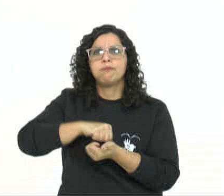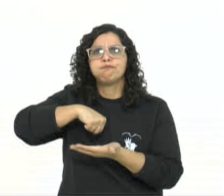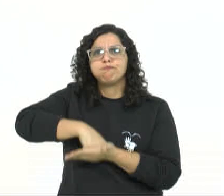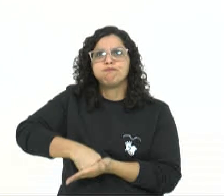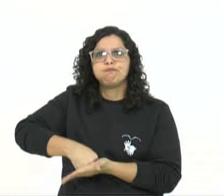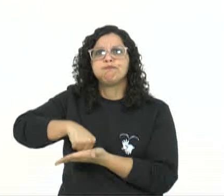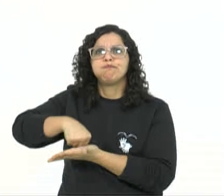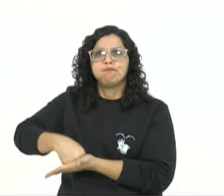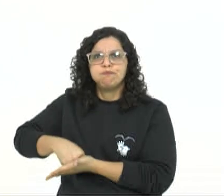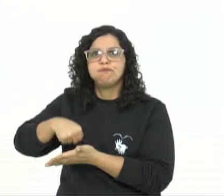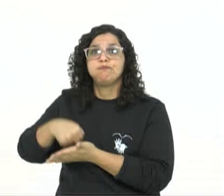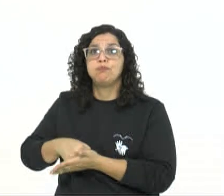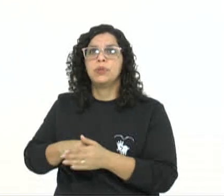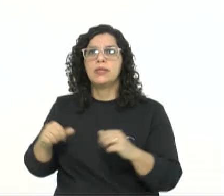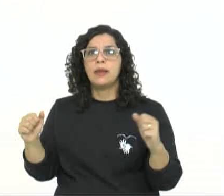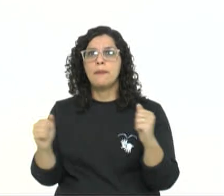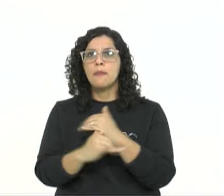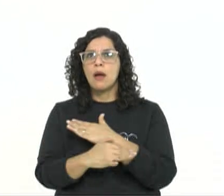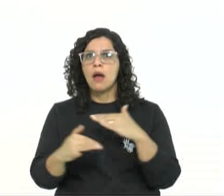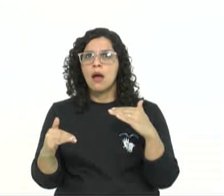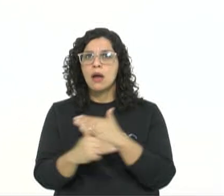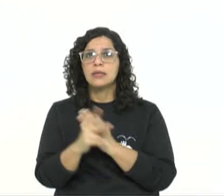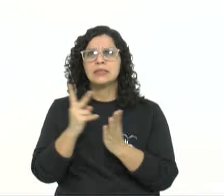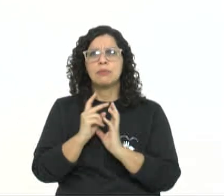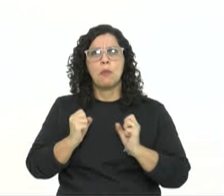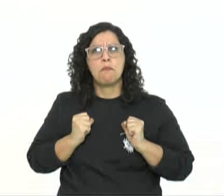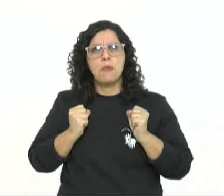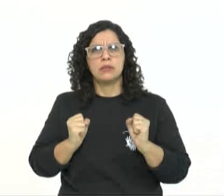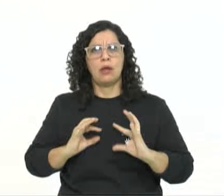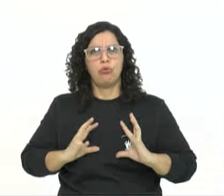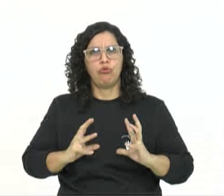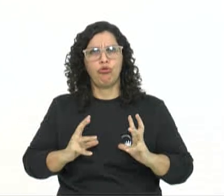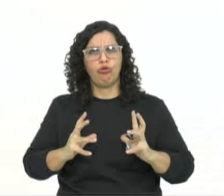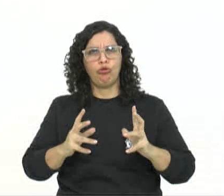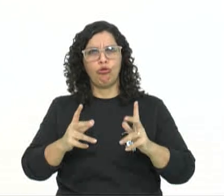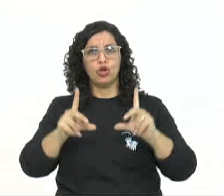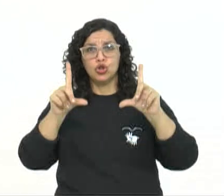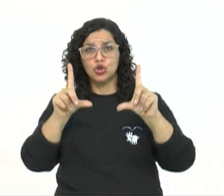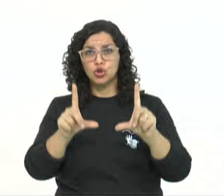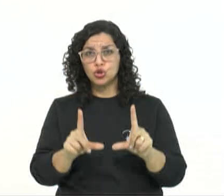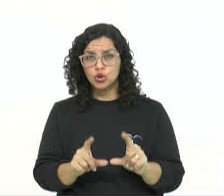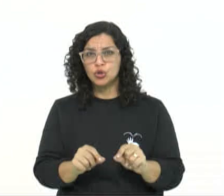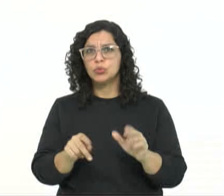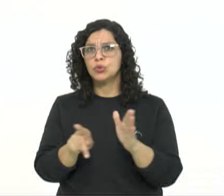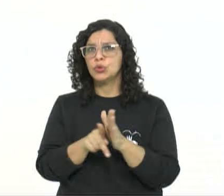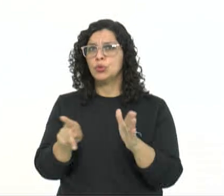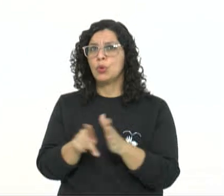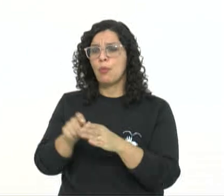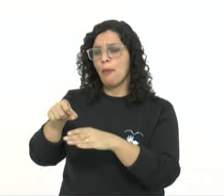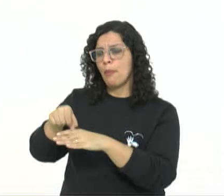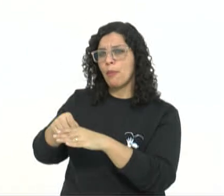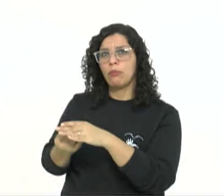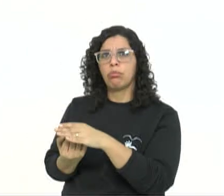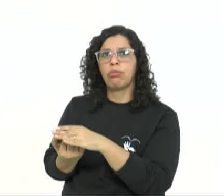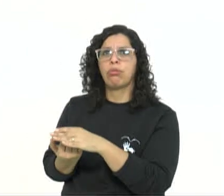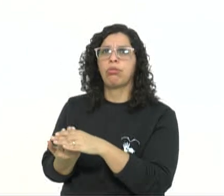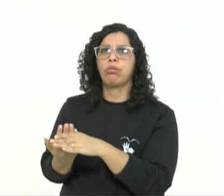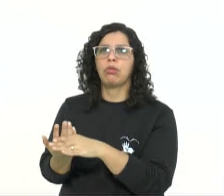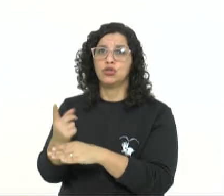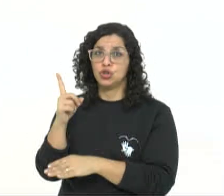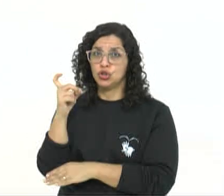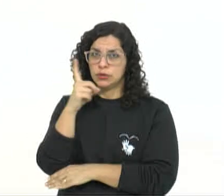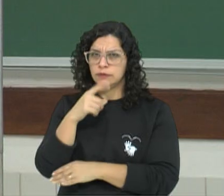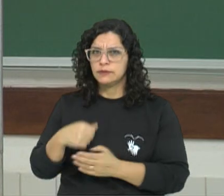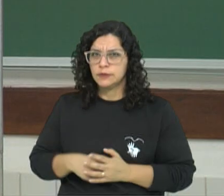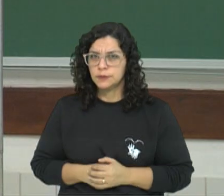solo, devido ao intenso tráfego de máquinas cada vez mais pesadas, reduzindo a produtividade das culturas, né? Então